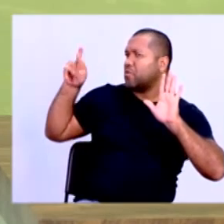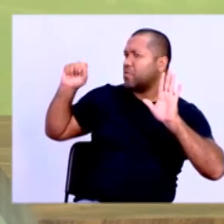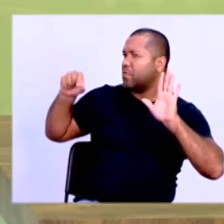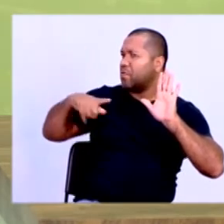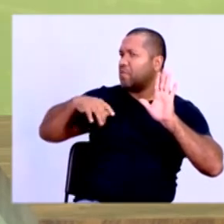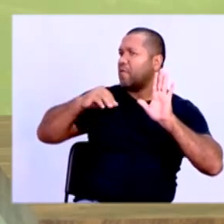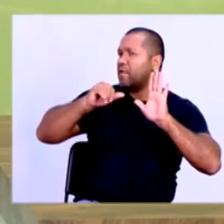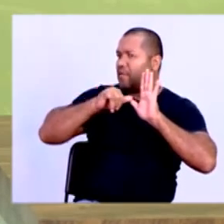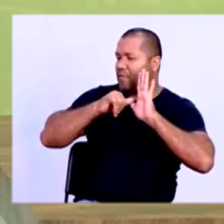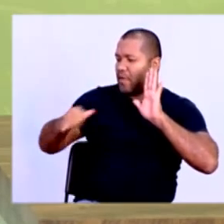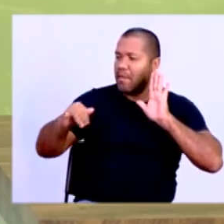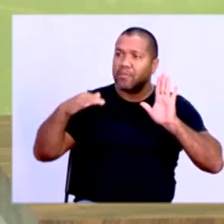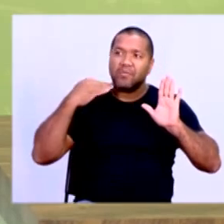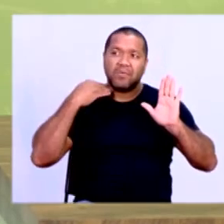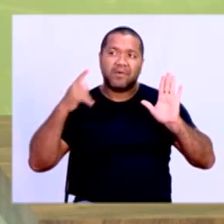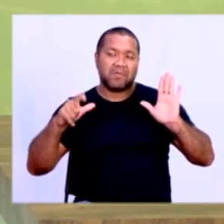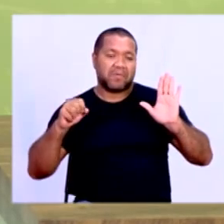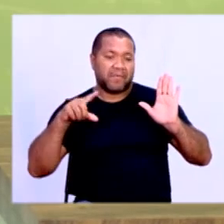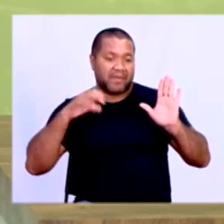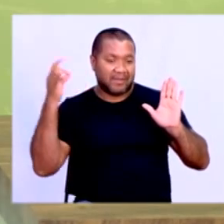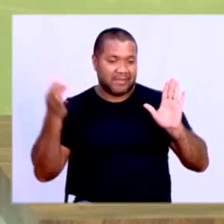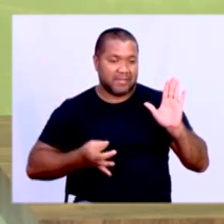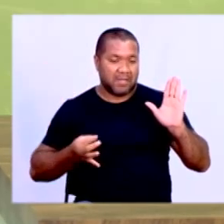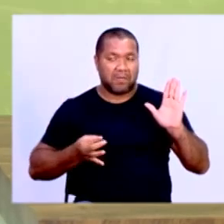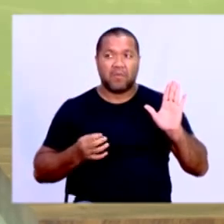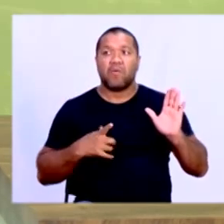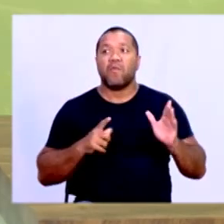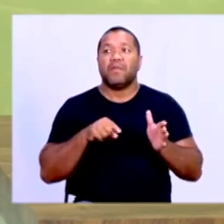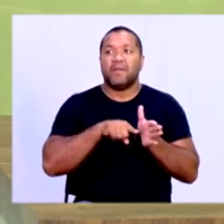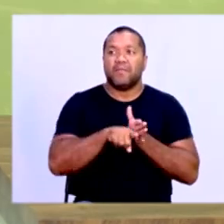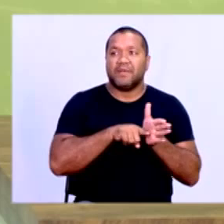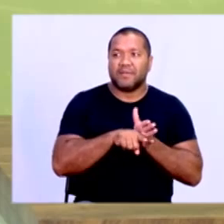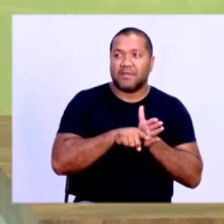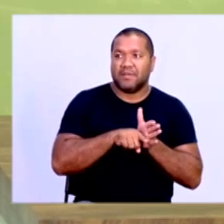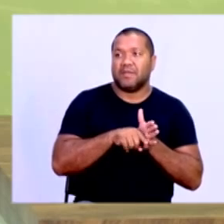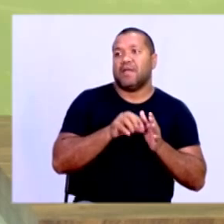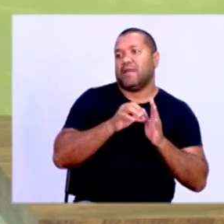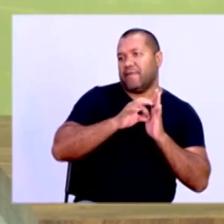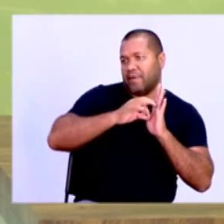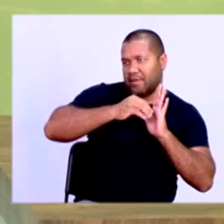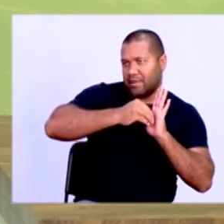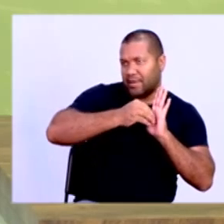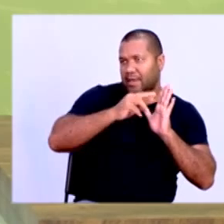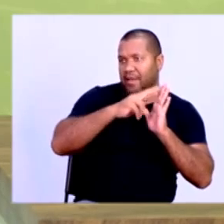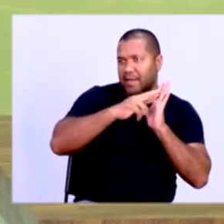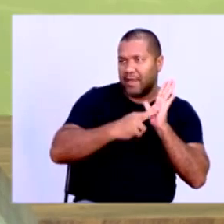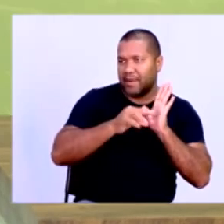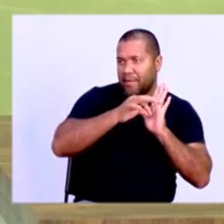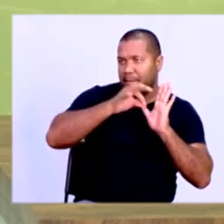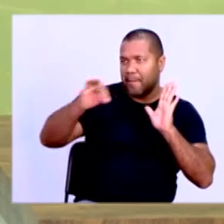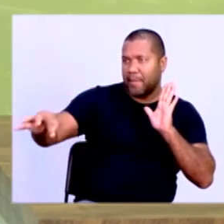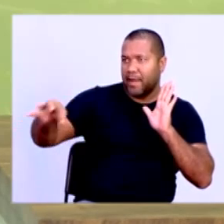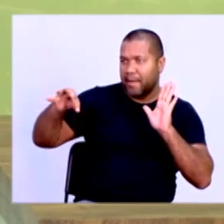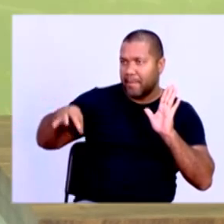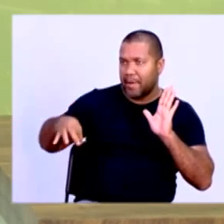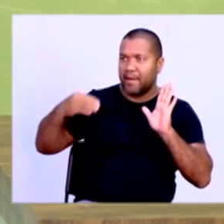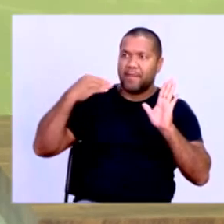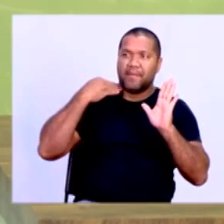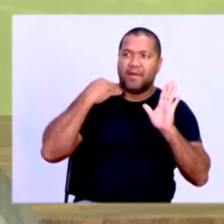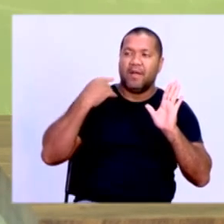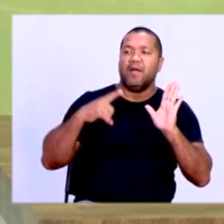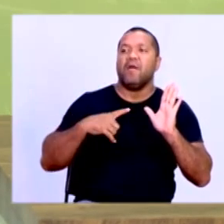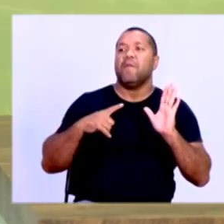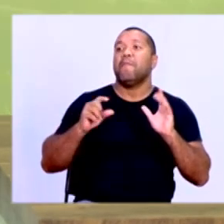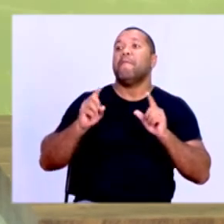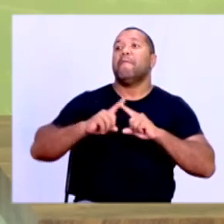para verificar se está correto ou não? Quando é uma pesquisa, esse caminho tem que ser feito. Mas quando é um dado que pode ser validado, quem cuida